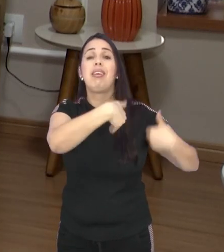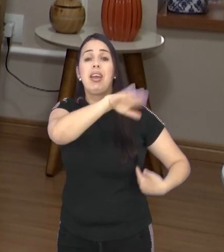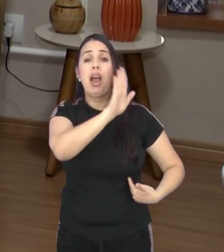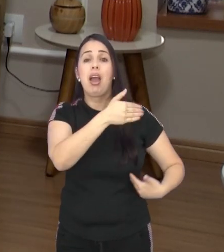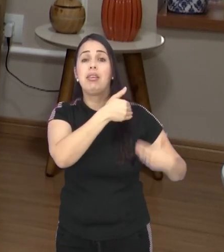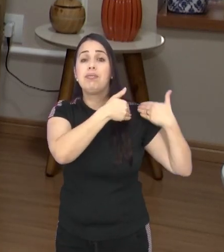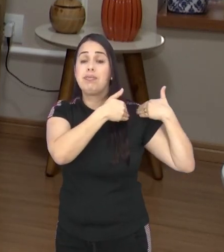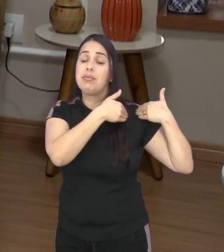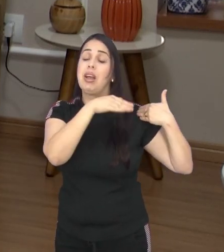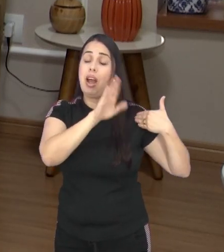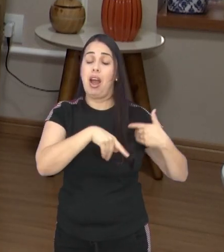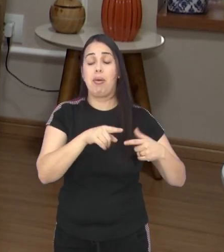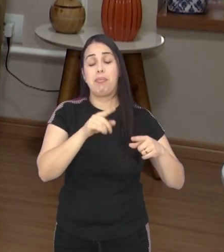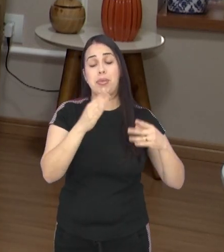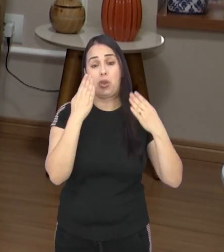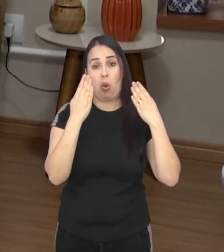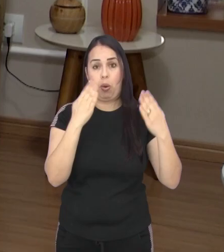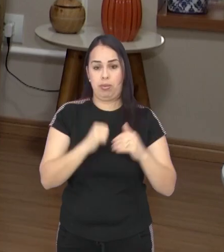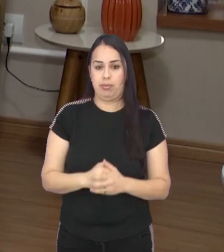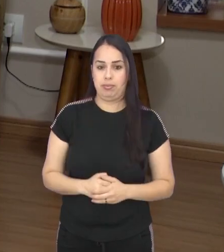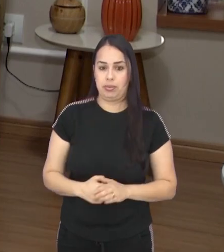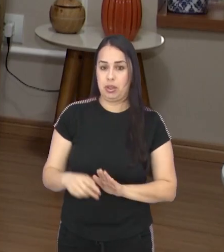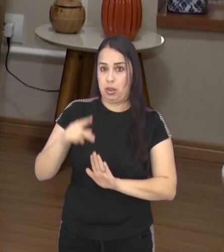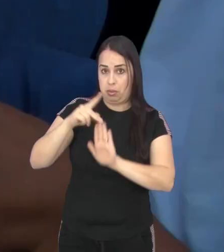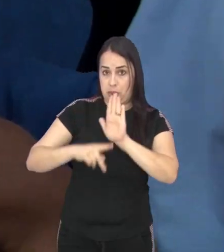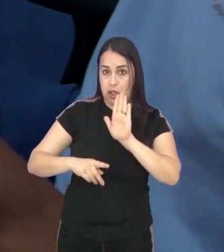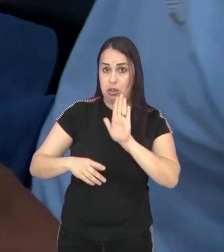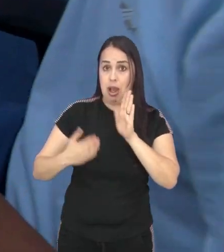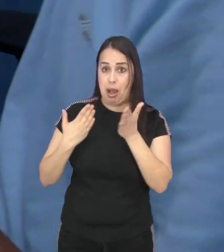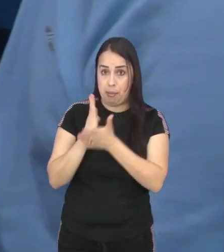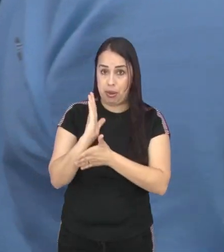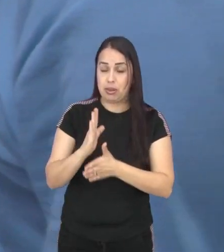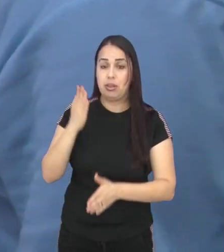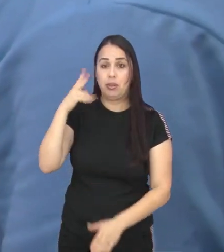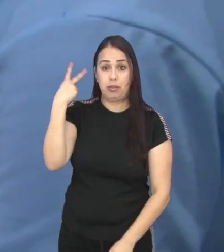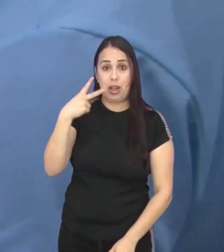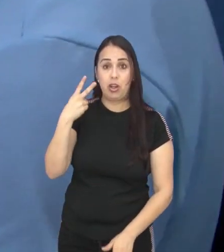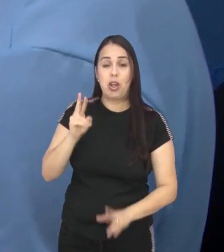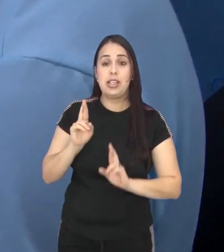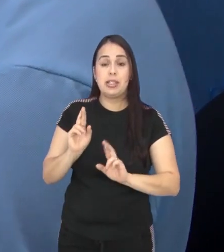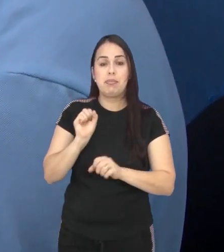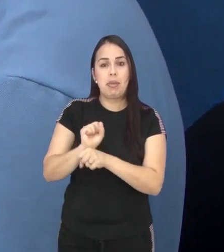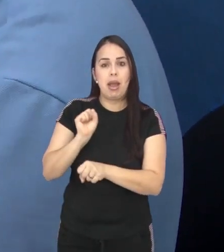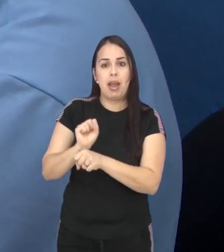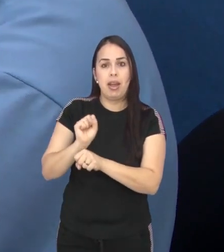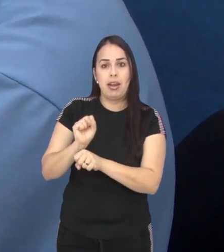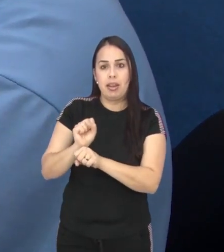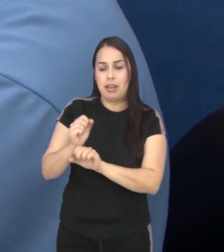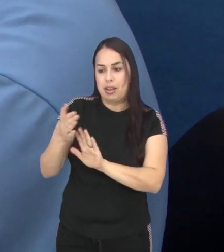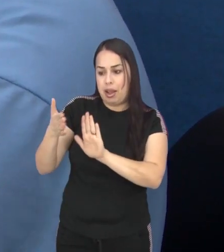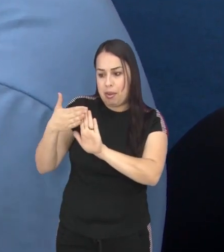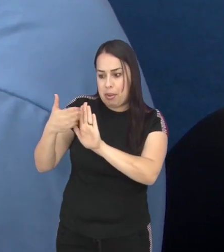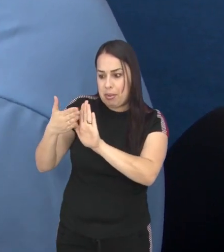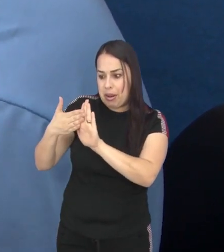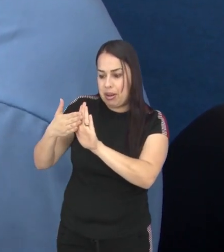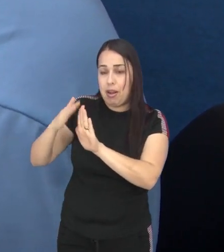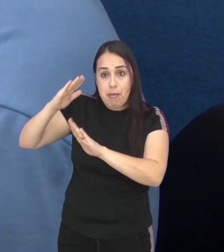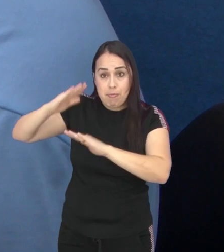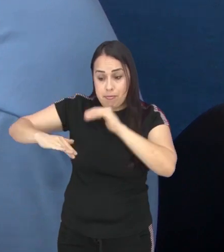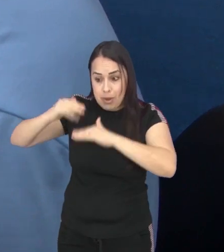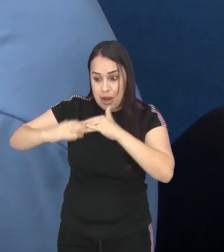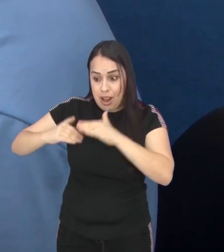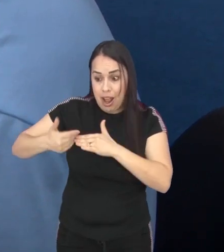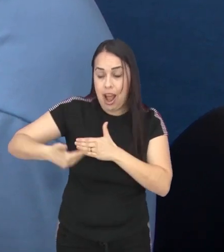atendimento. Quem é responsável por fazer essa avaliação? É o psicólogo. Com o projeto aprovado, o vereador espera que a proposta seja em